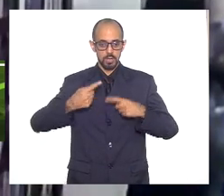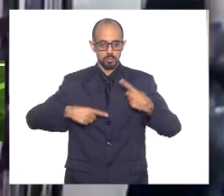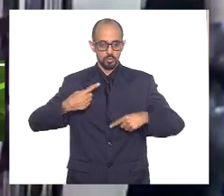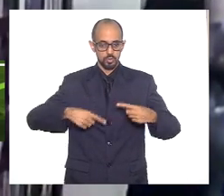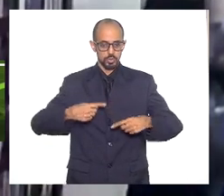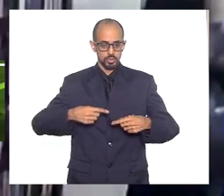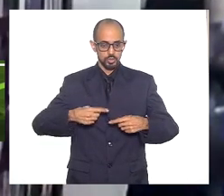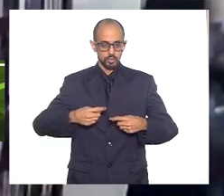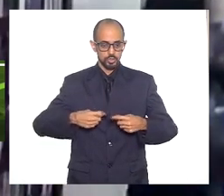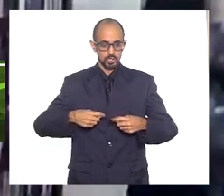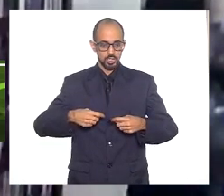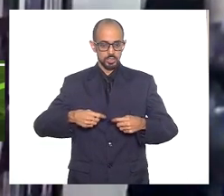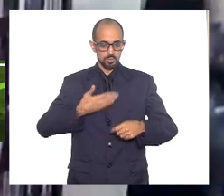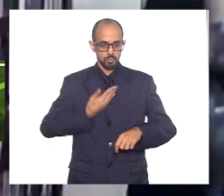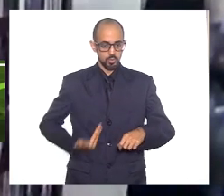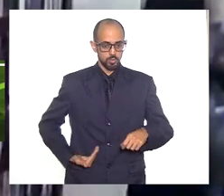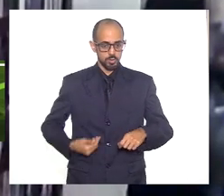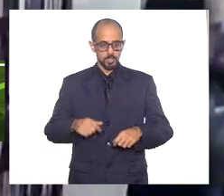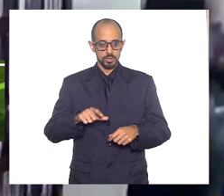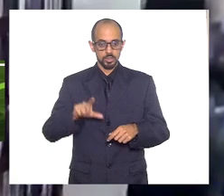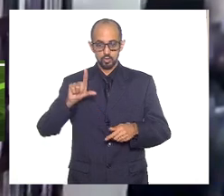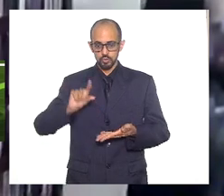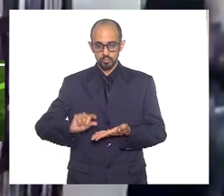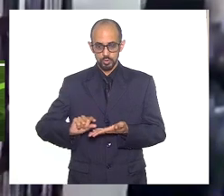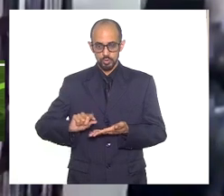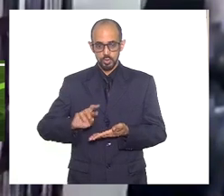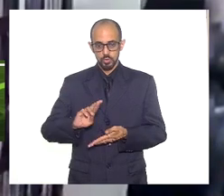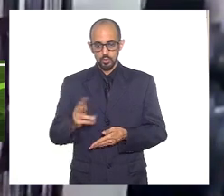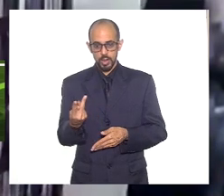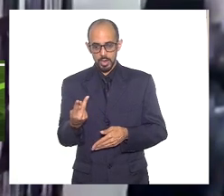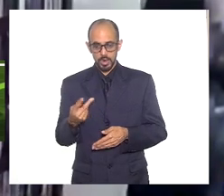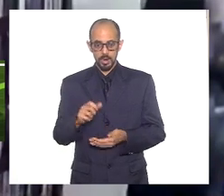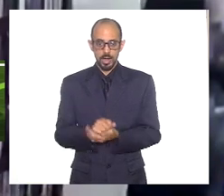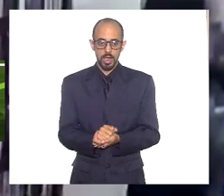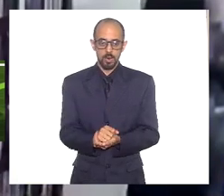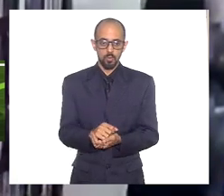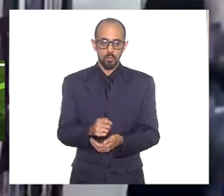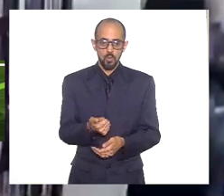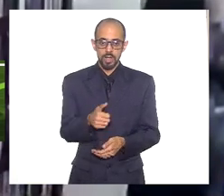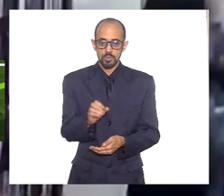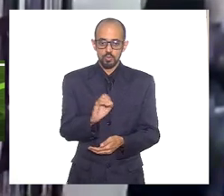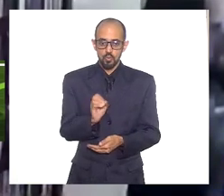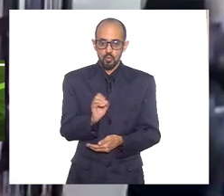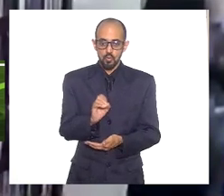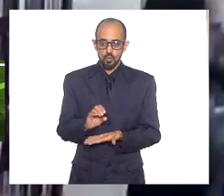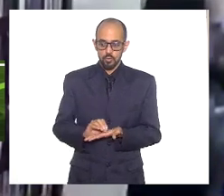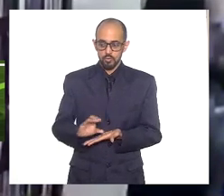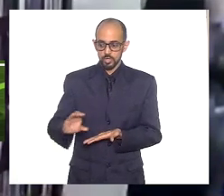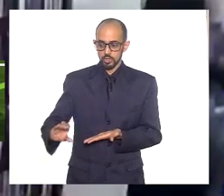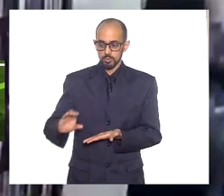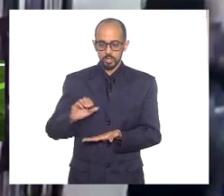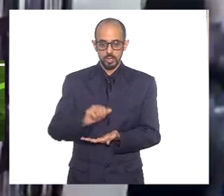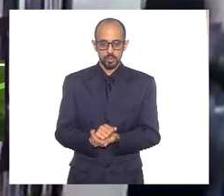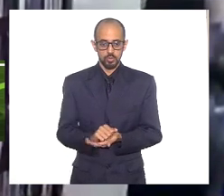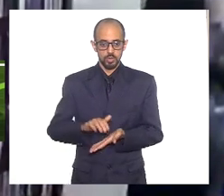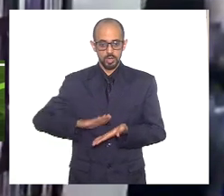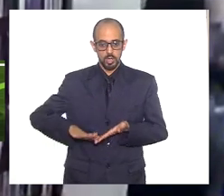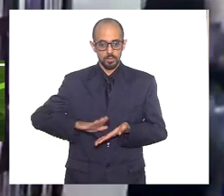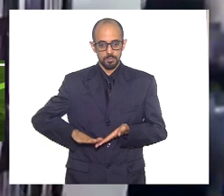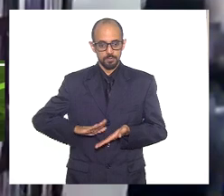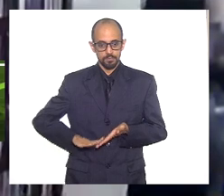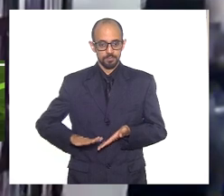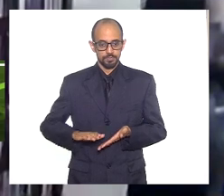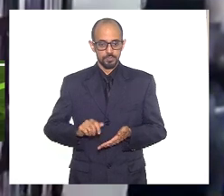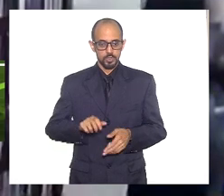tem gerado redução de gastos com pessoal, quase nenhum investimento, e gastos correntes e de capital apenas